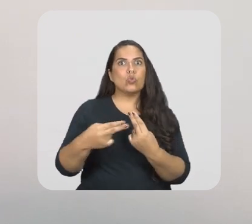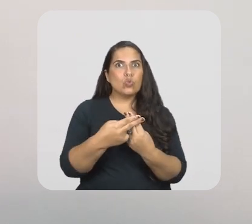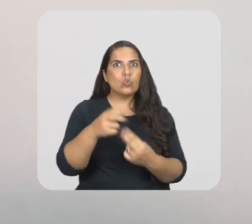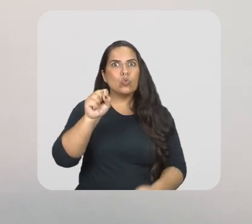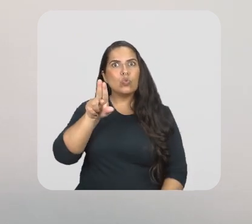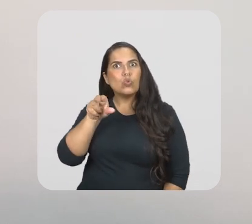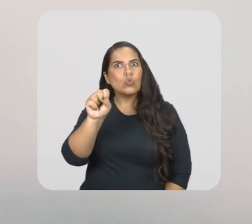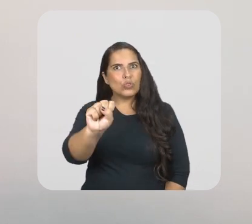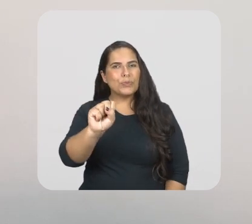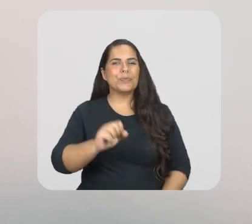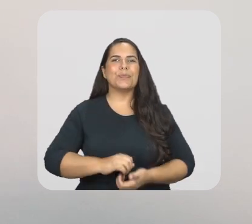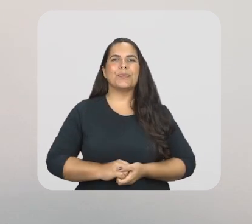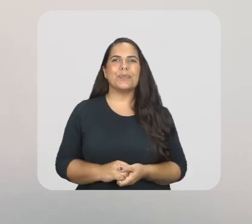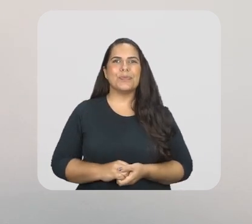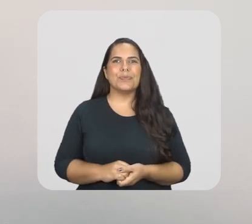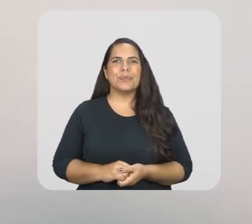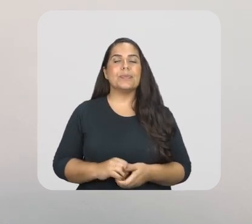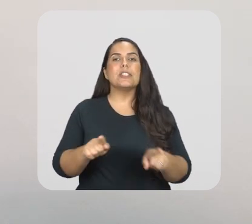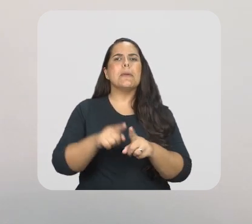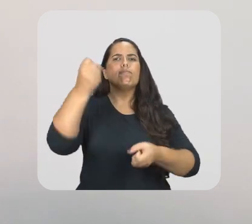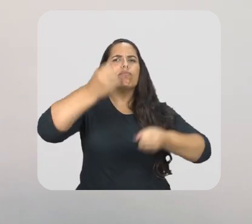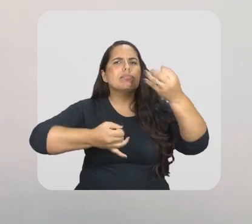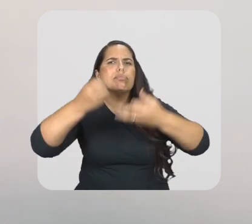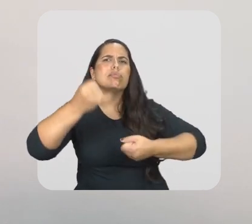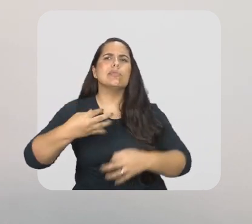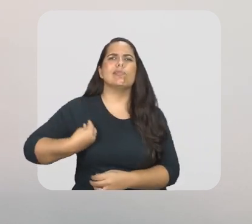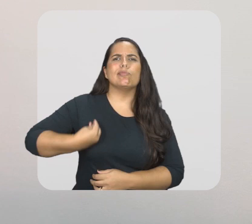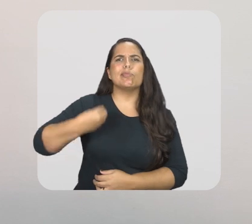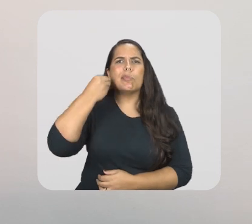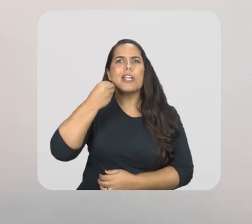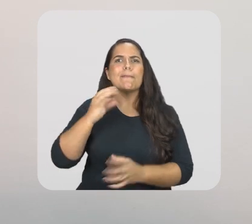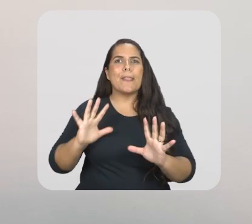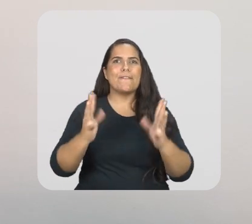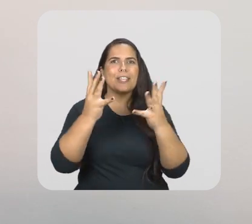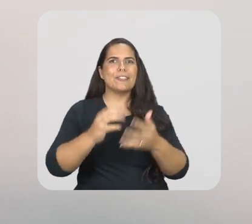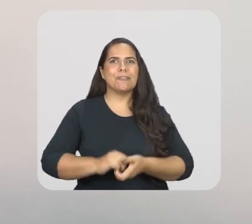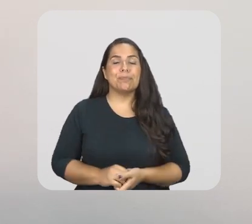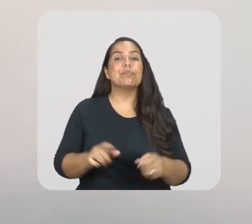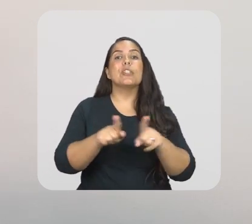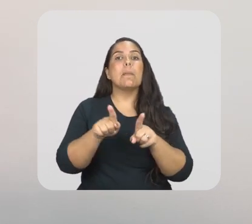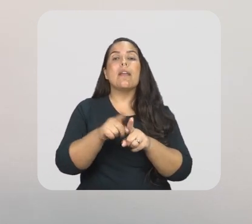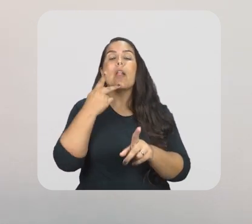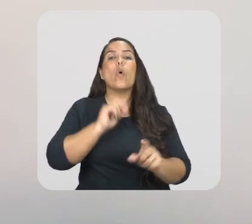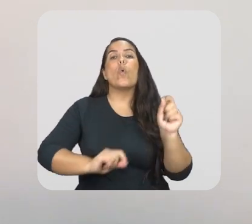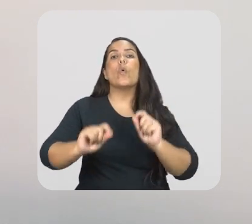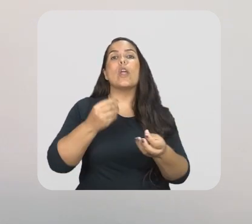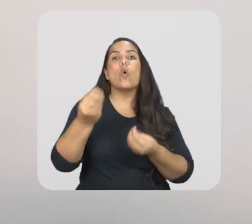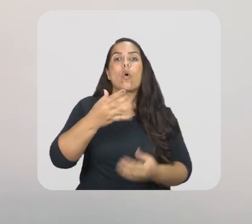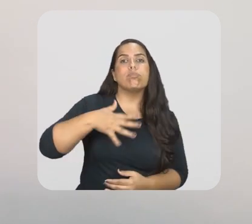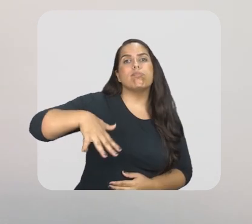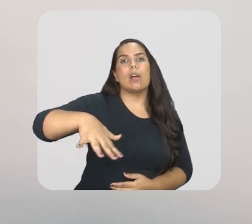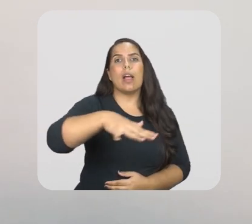SUS, Sistema Único de Saúde, além de relatar suas vivências no evento. Vamos também explorar